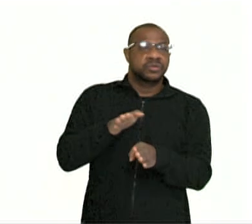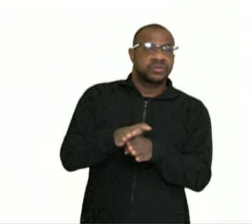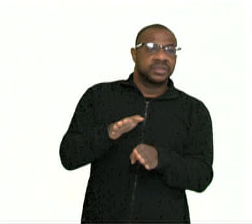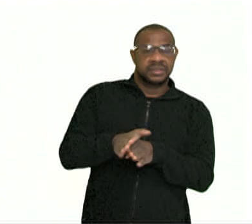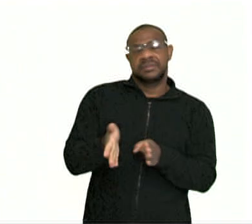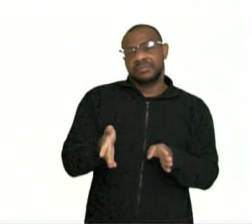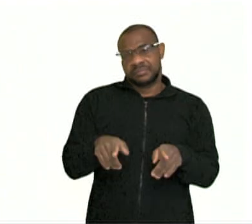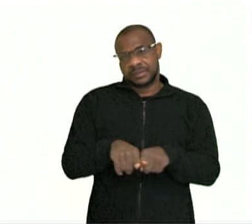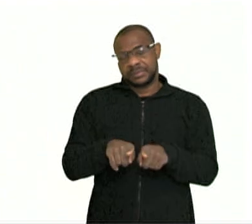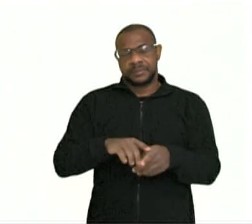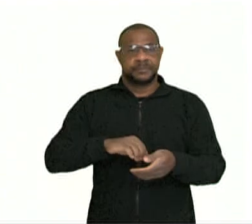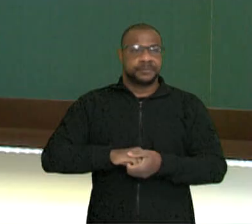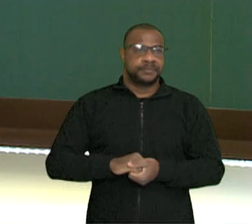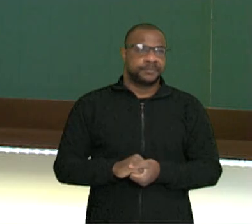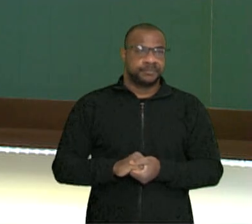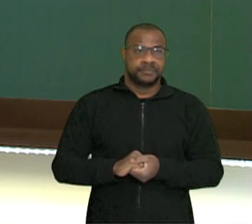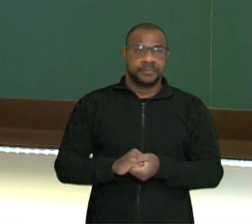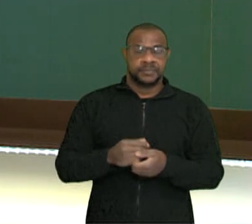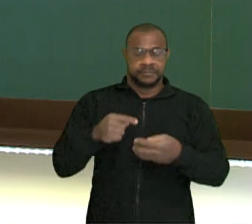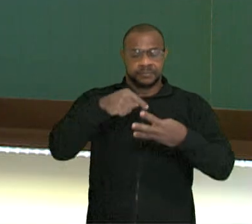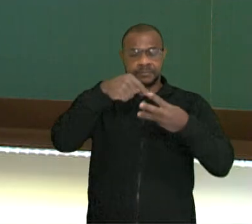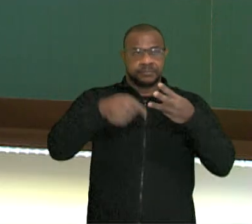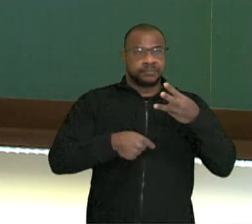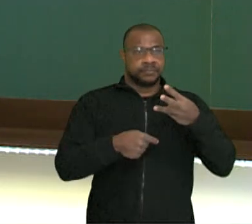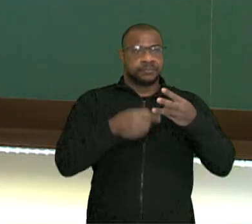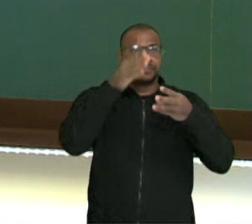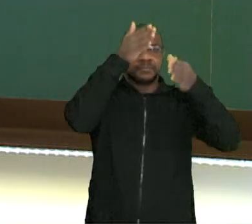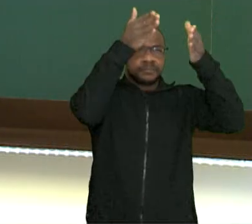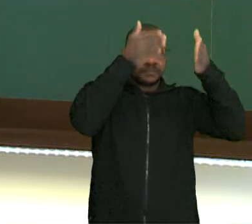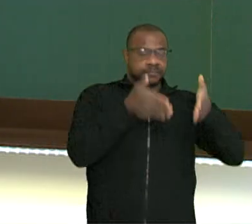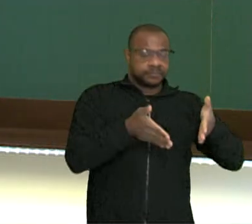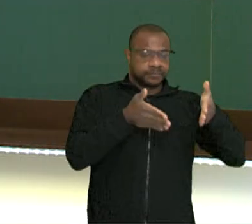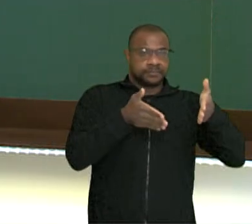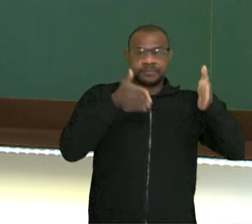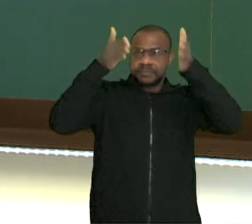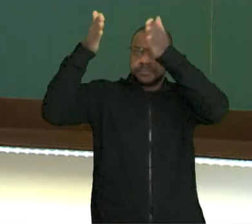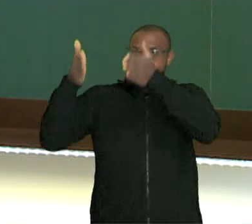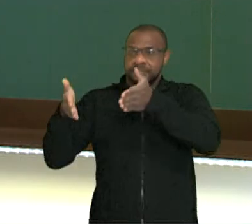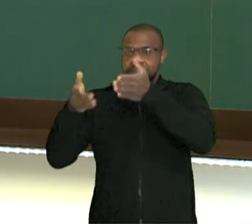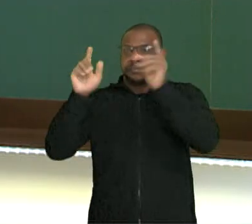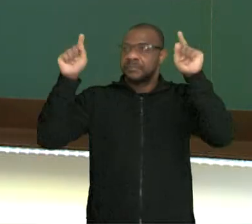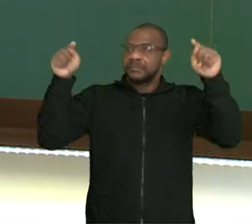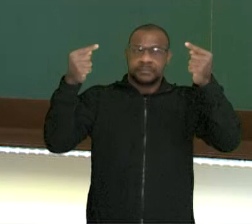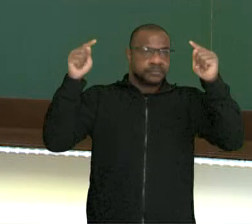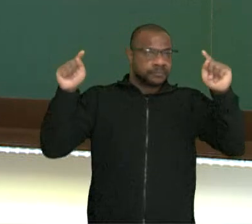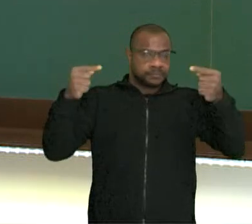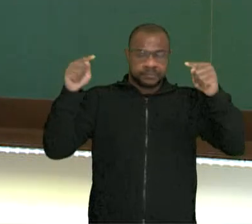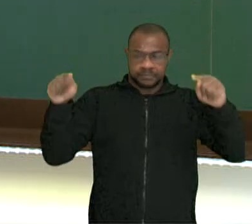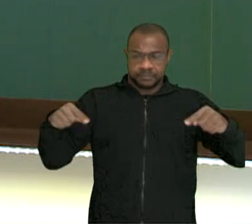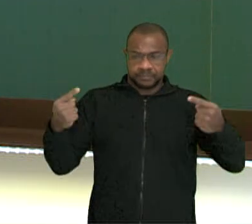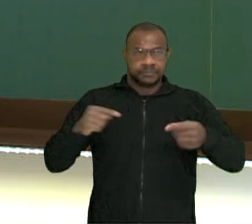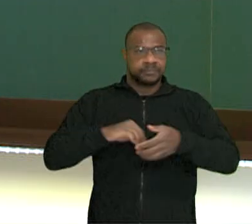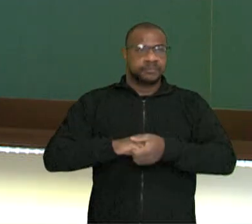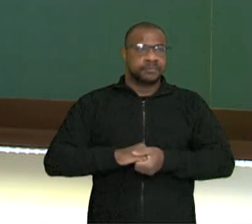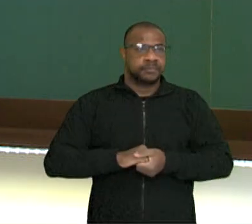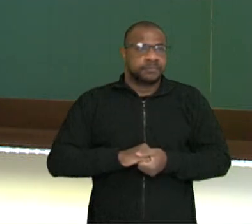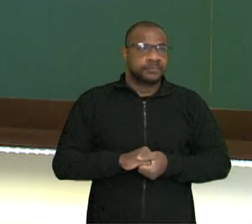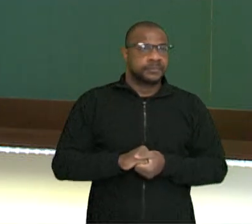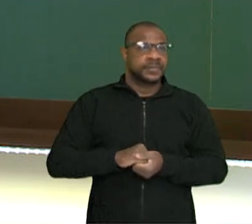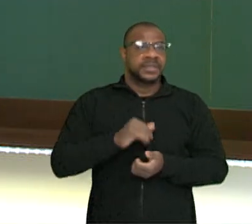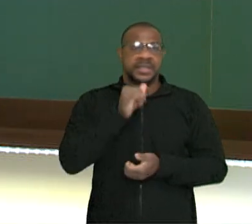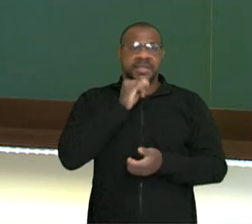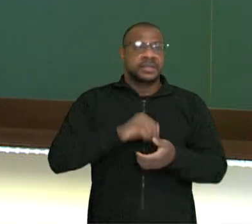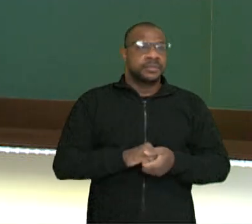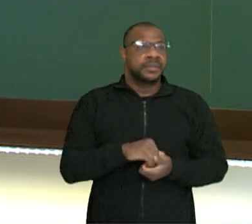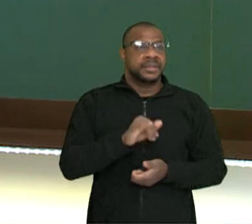no imperativo. Ó. Grave bem, imperativo, ó, imperar, ó, ordem. Subjuntivo, ó,